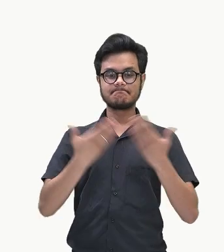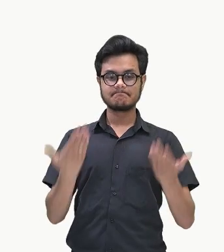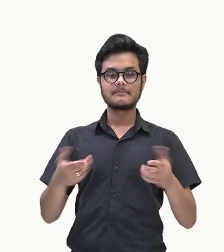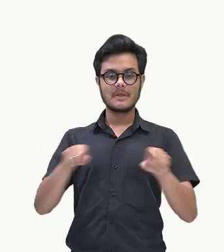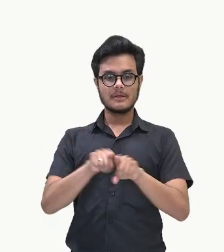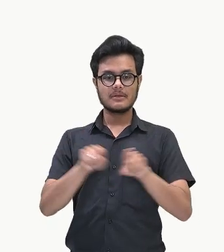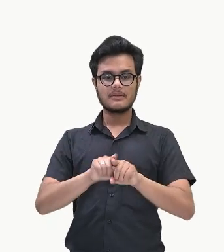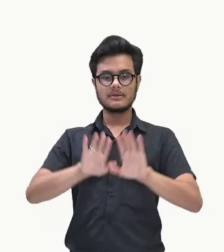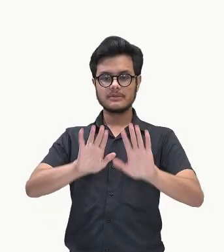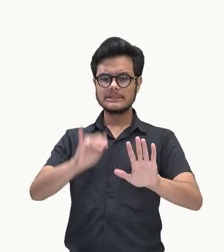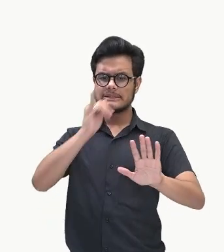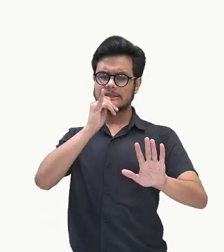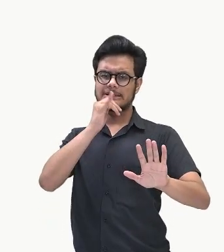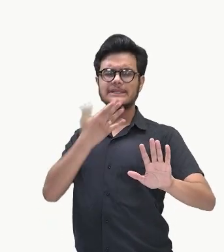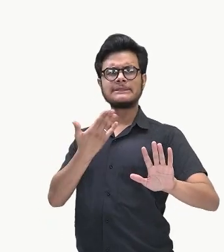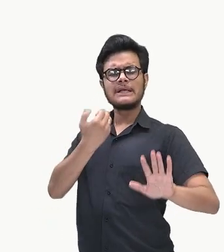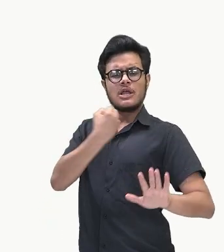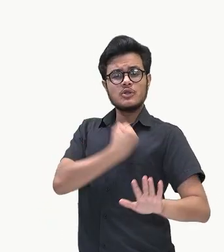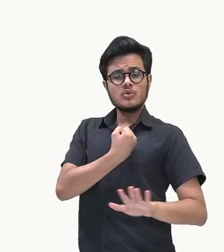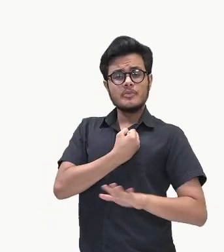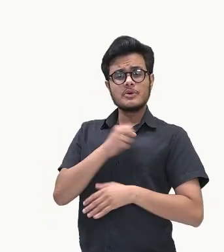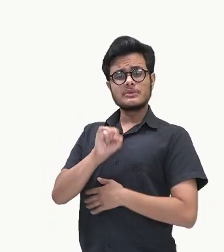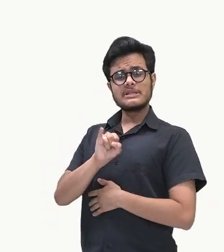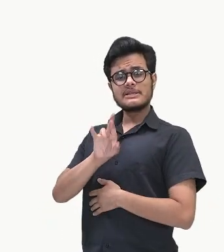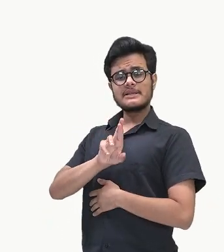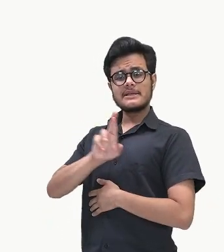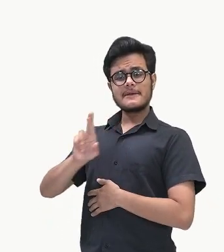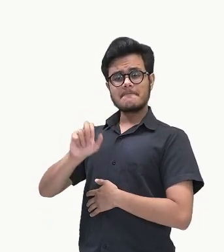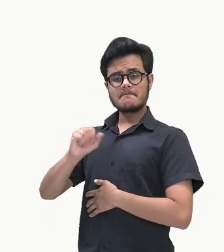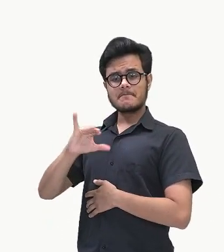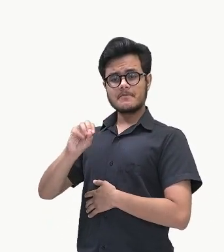Classificadas como números irracionais.